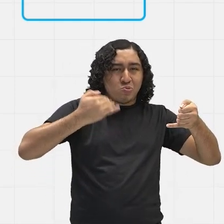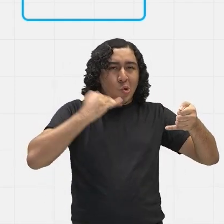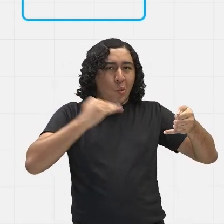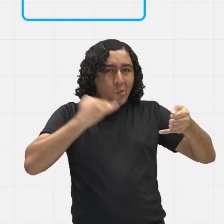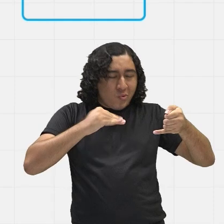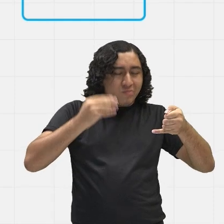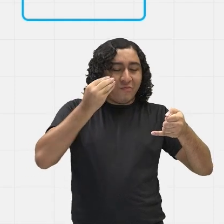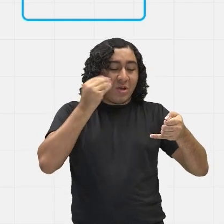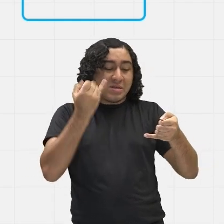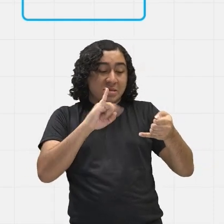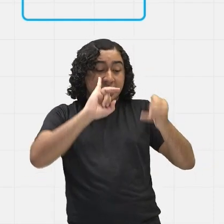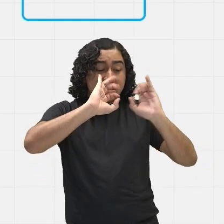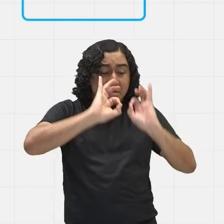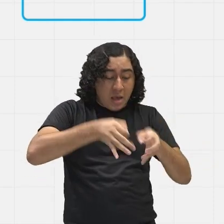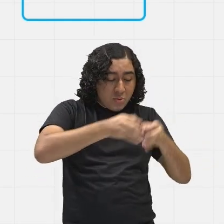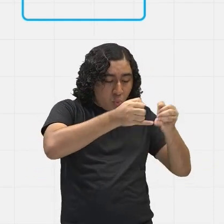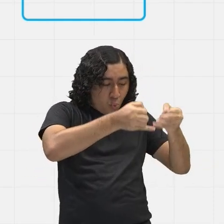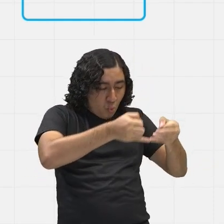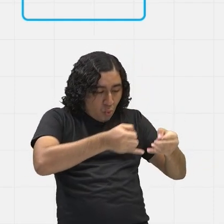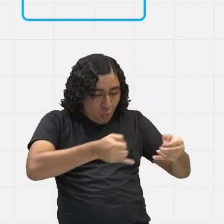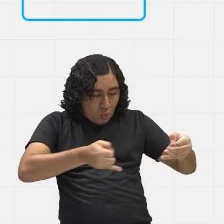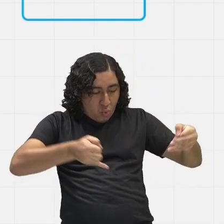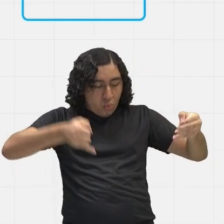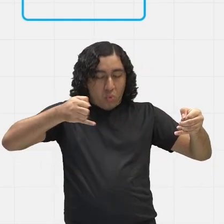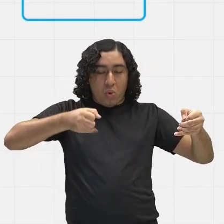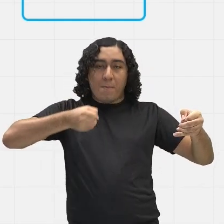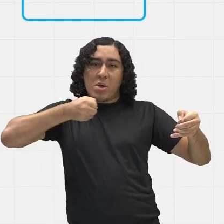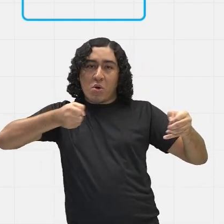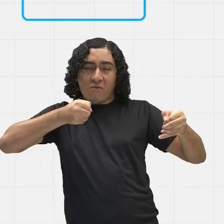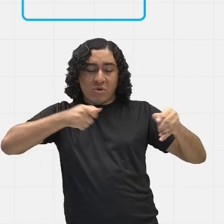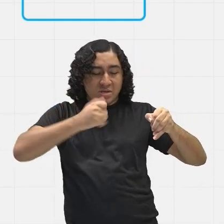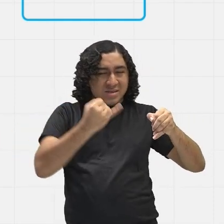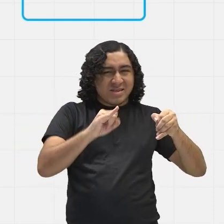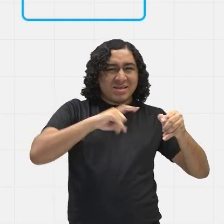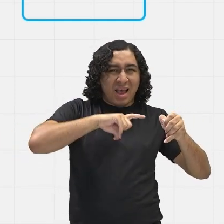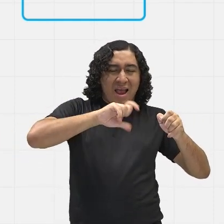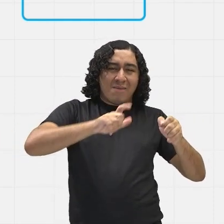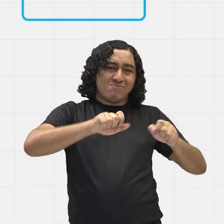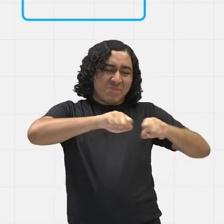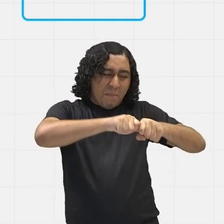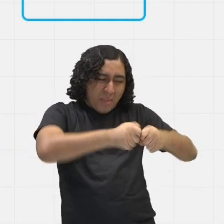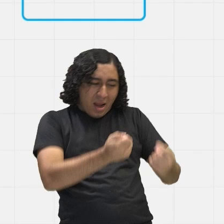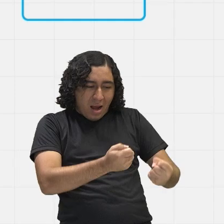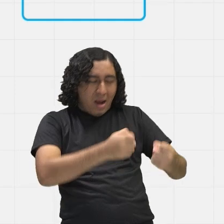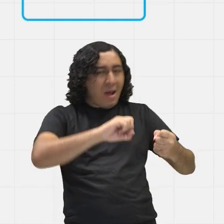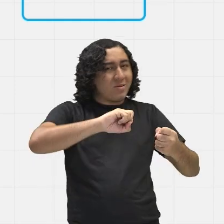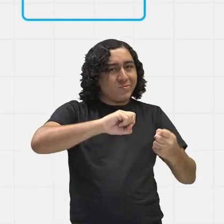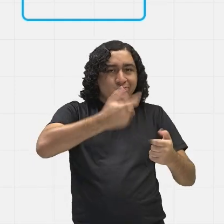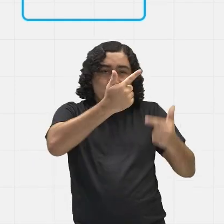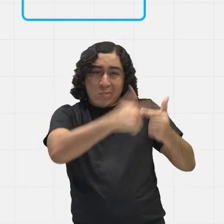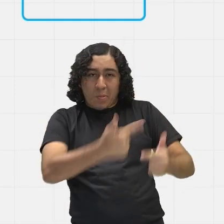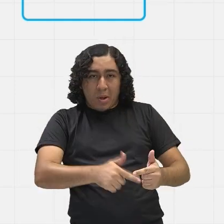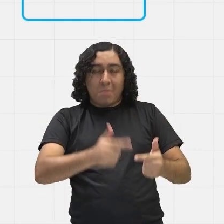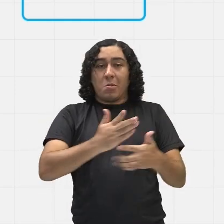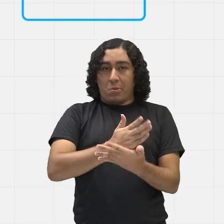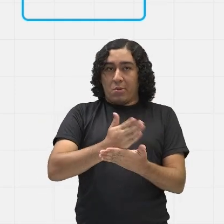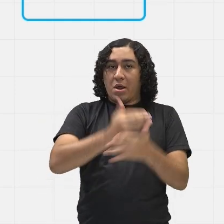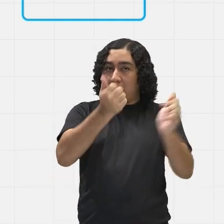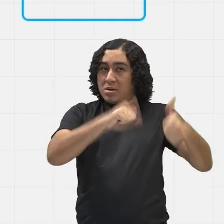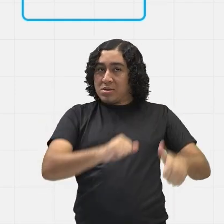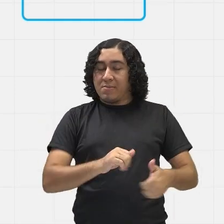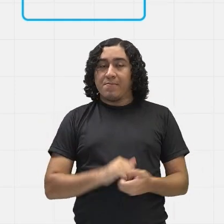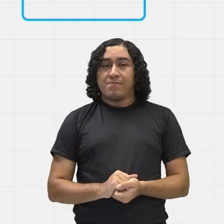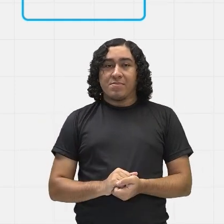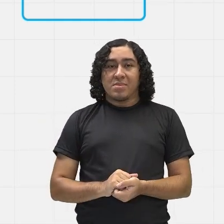a extensão ali do cabo do microfone, se em algum canto ele vai estar amassado ou se ele vai estar danificado. Em caso de